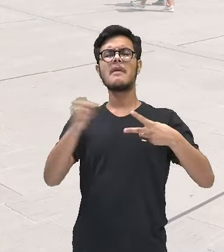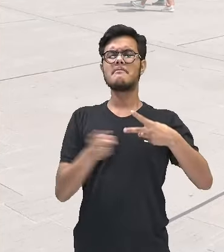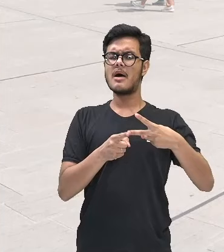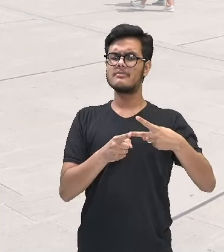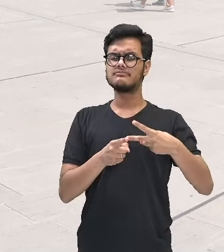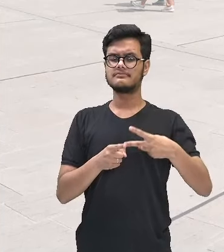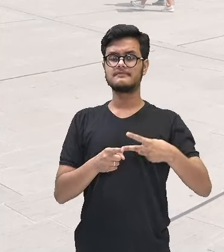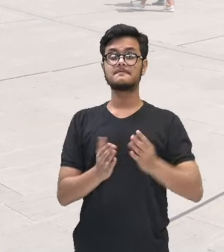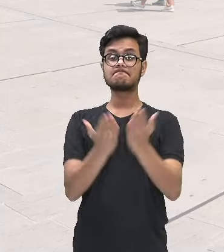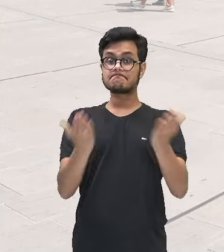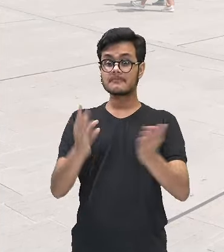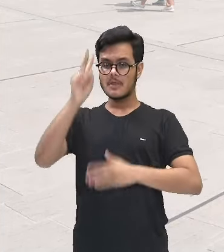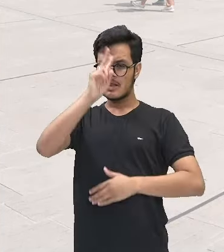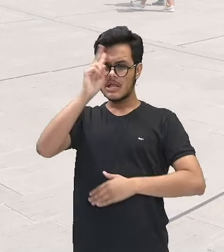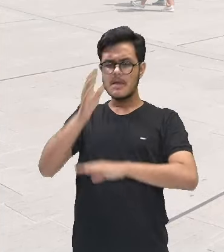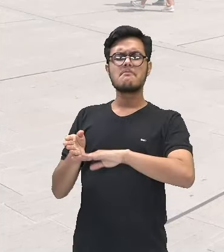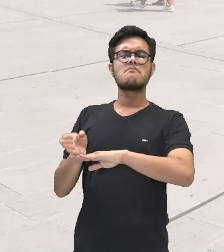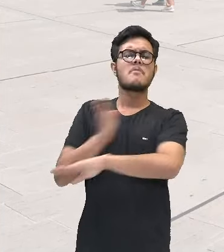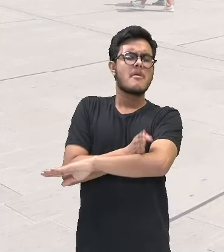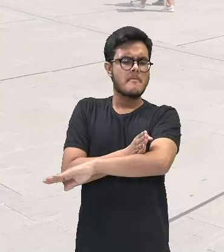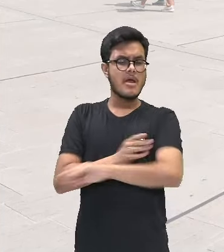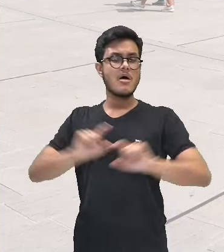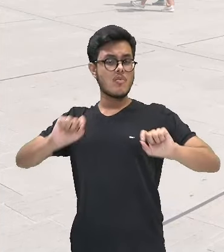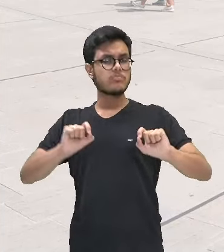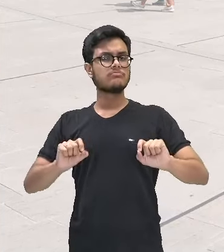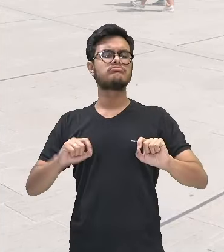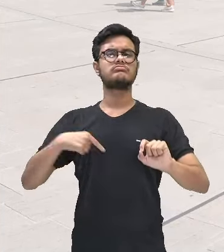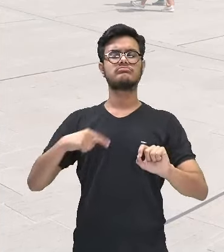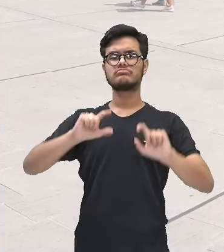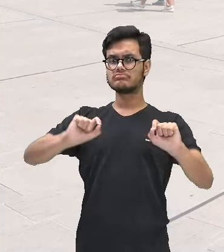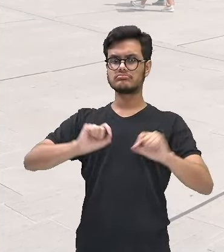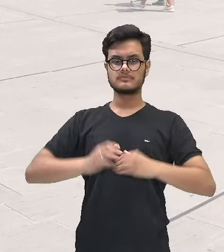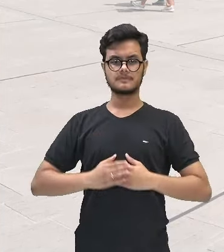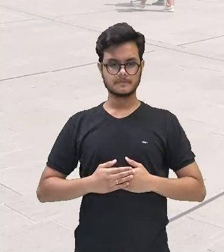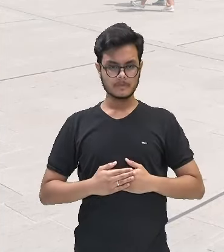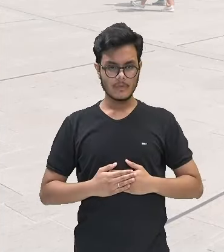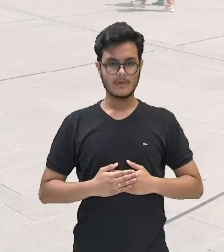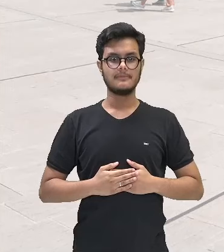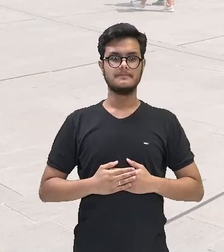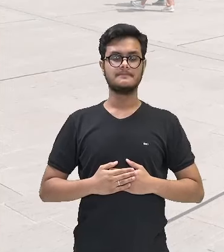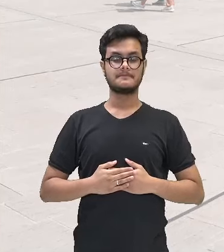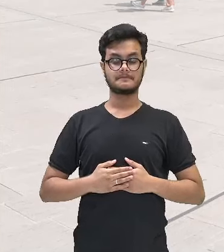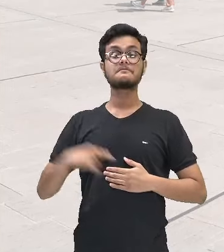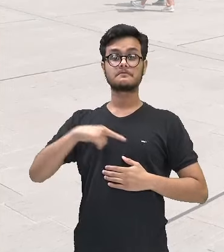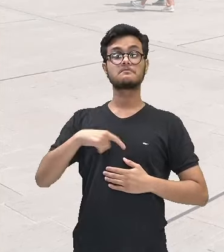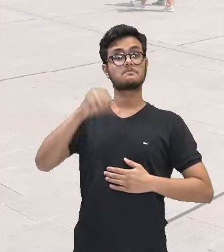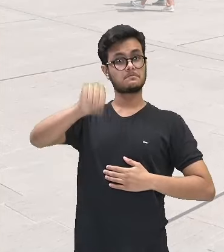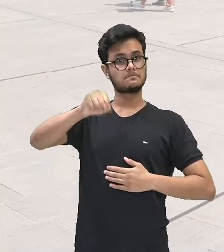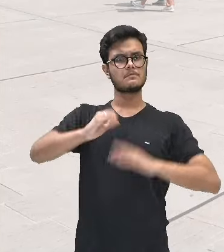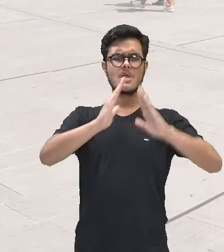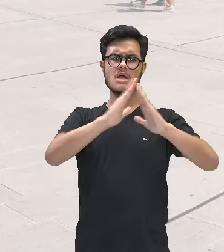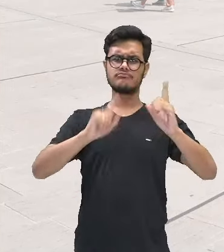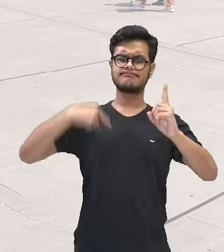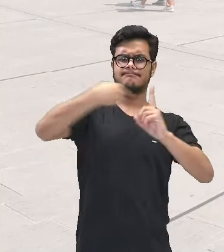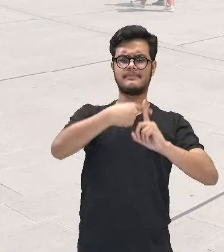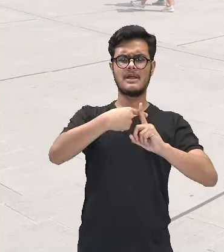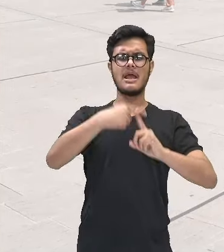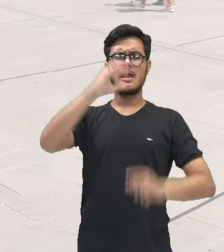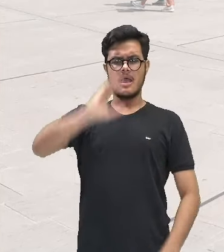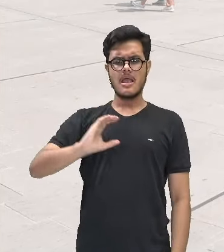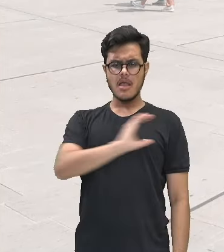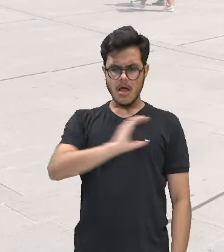professora? Lembrem que durante o período medieval, eu vou ter aí a presença da Igreja Católica. Logo,